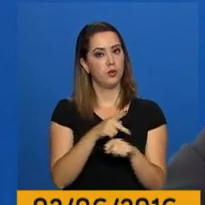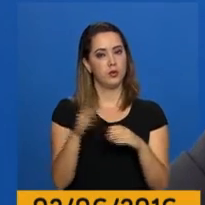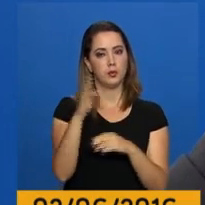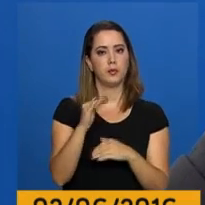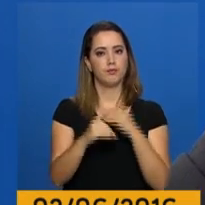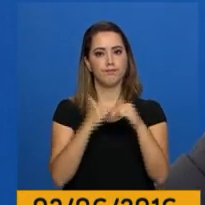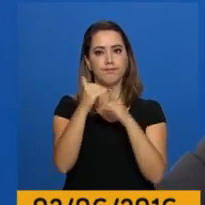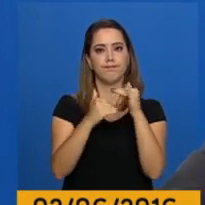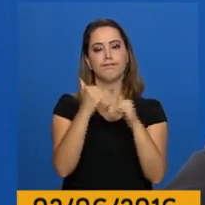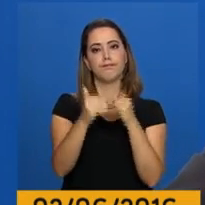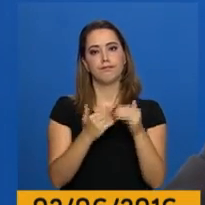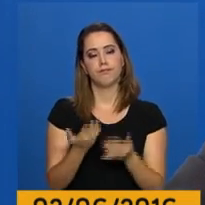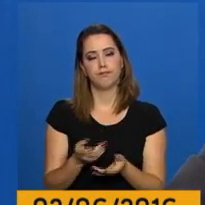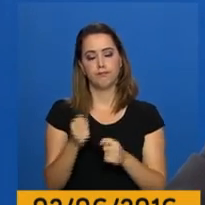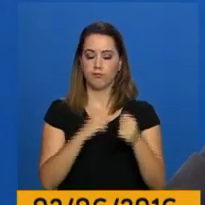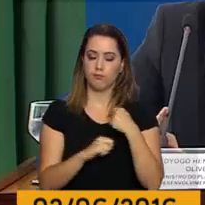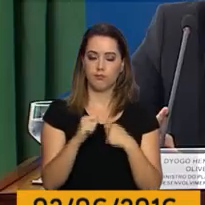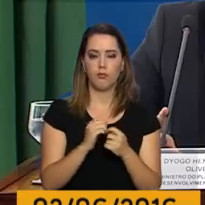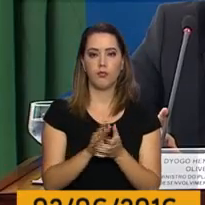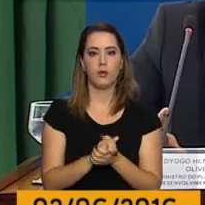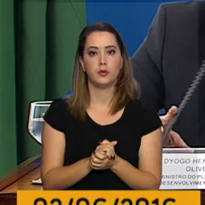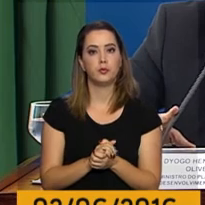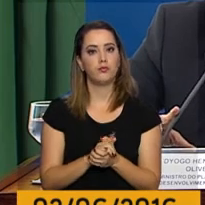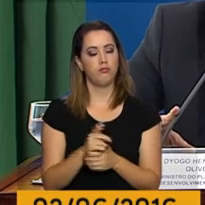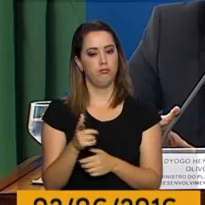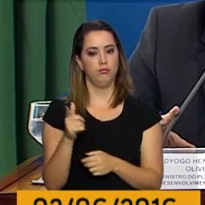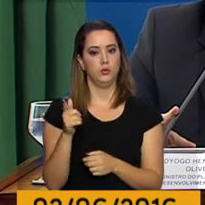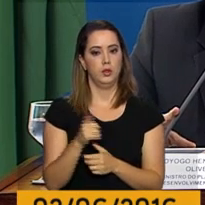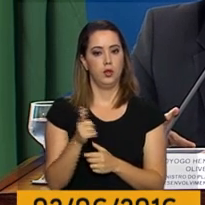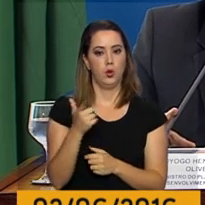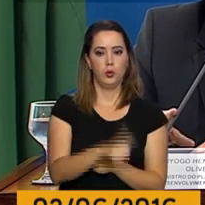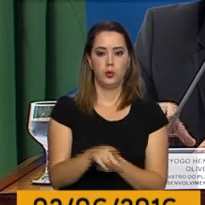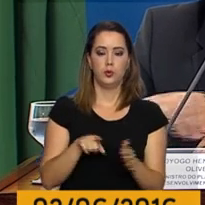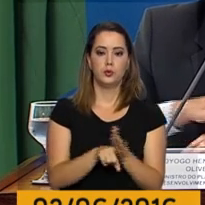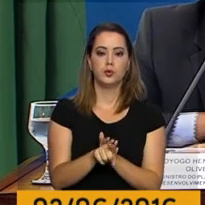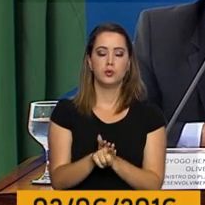crescimento. Próxima pergunta aqui à direita, do Felipe Matoso, do G1. Prazo.